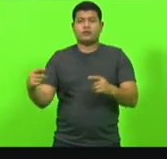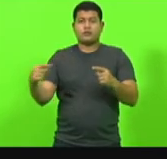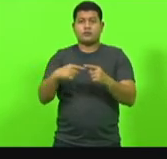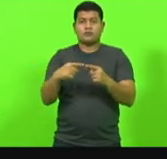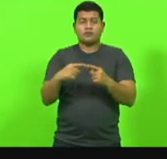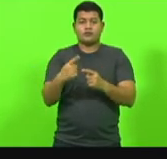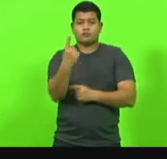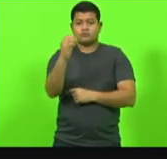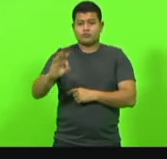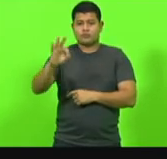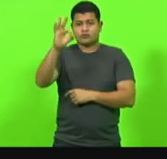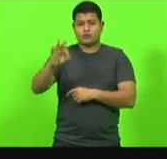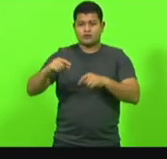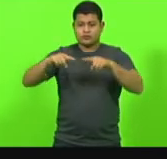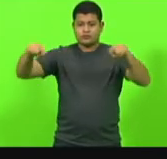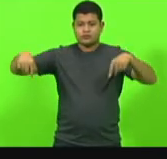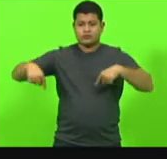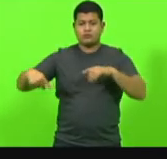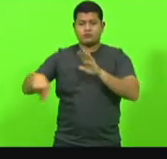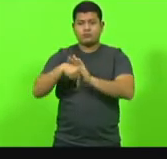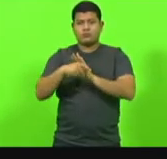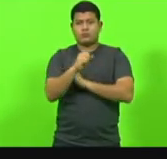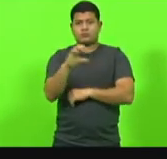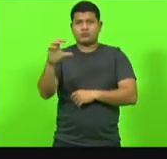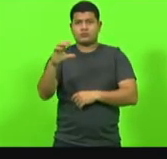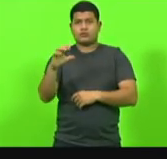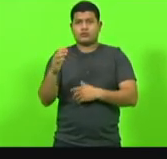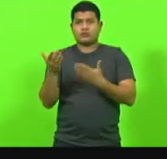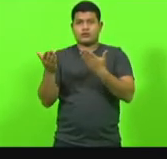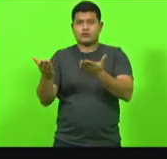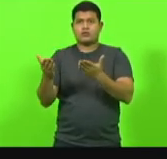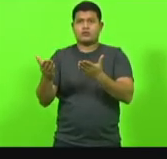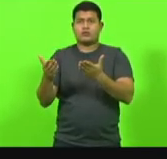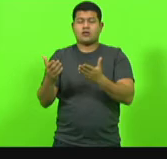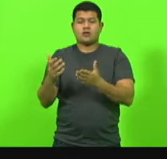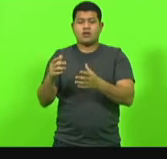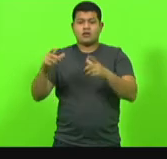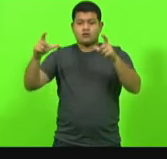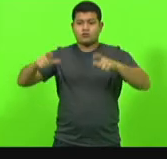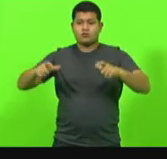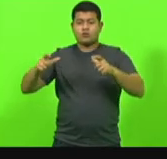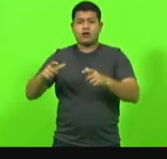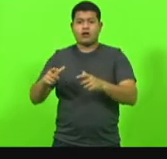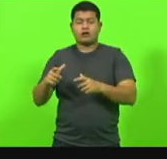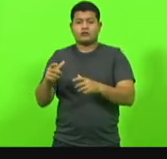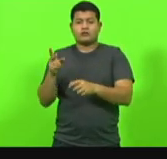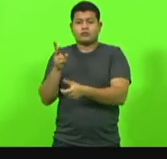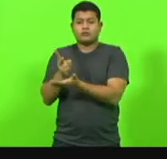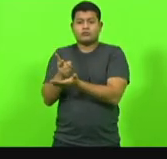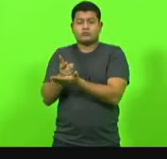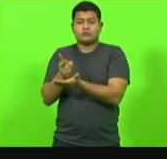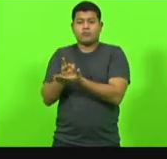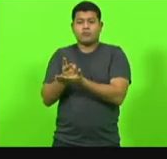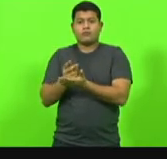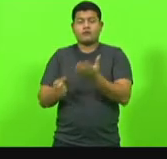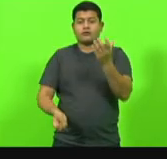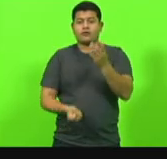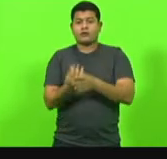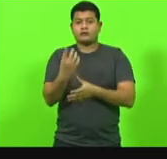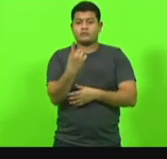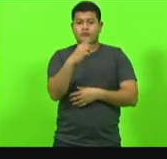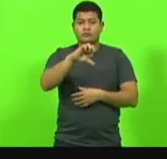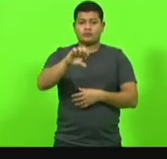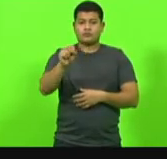catarinense. 1% do território catarinense. Esse parque, essa unidade de conservação, foi criada em 1975. Para criar